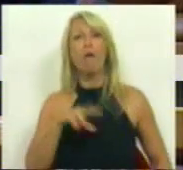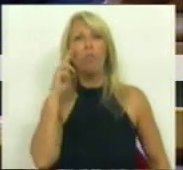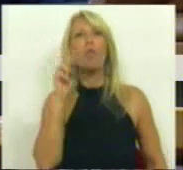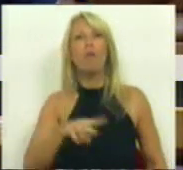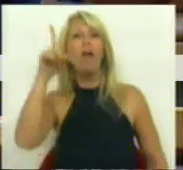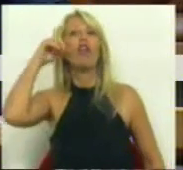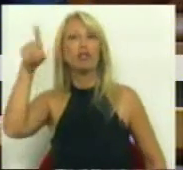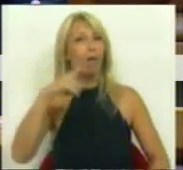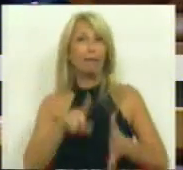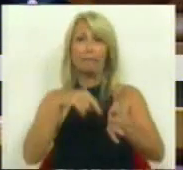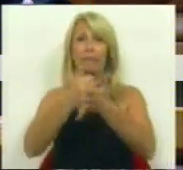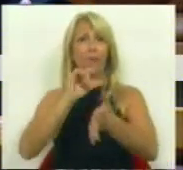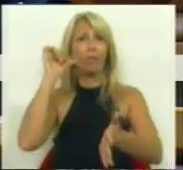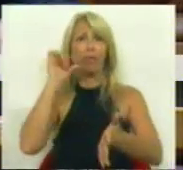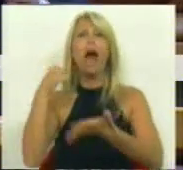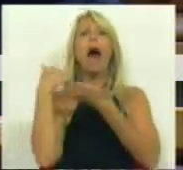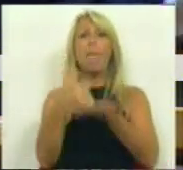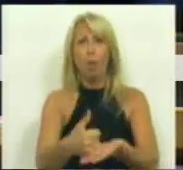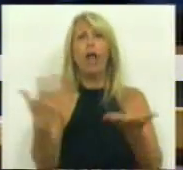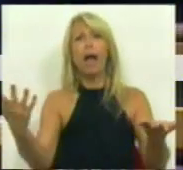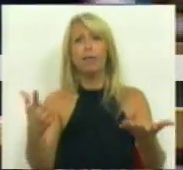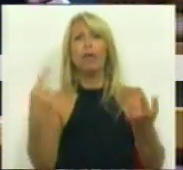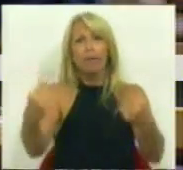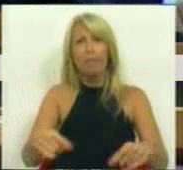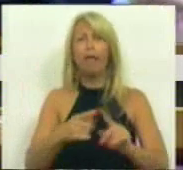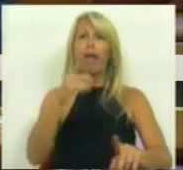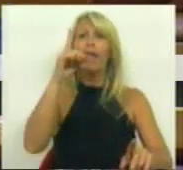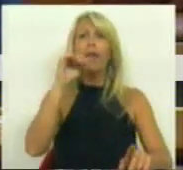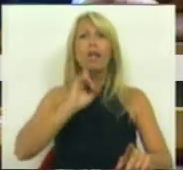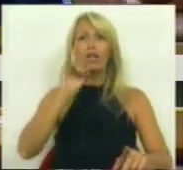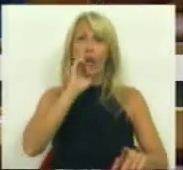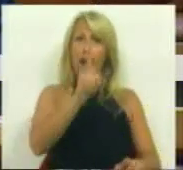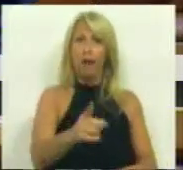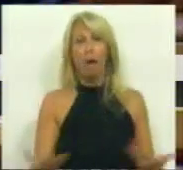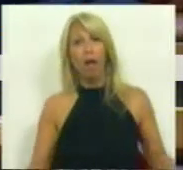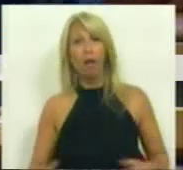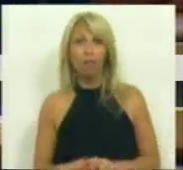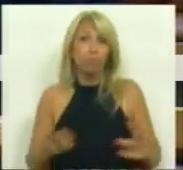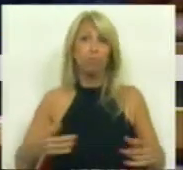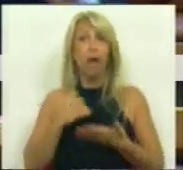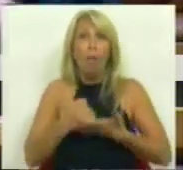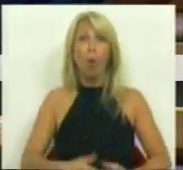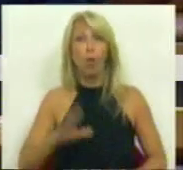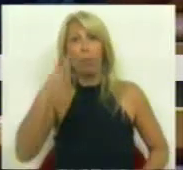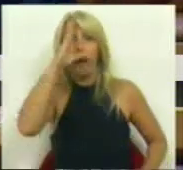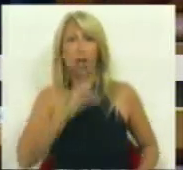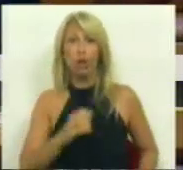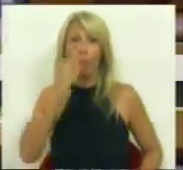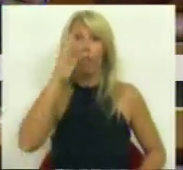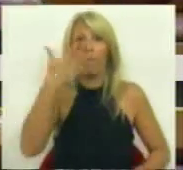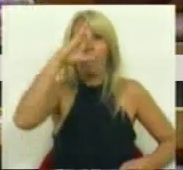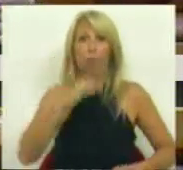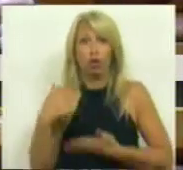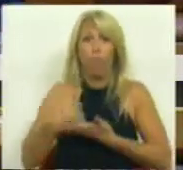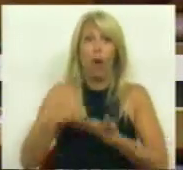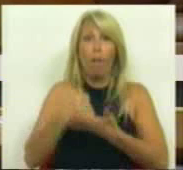constantemente apoiado pela Sra. Merkel. E de apoio a Primeiro-Ministro em apoio a Primeiro-Ministro, a situação de Portugal vai-se cavando.